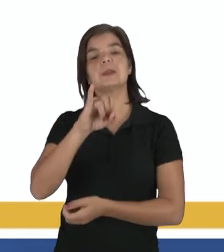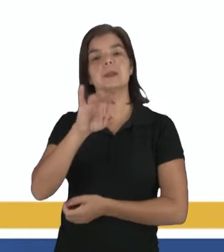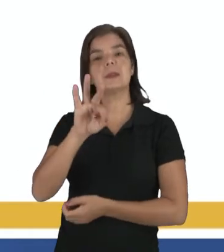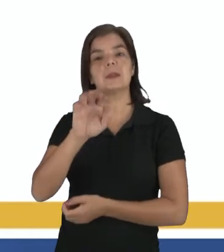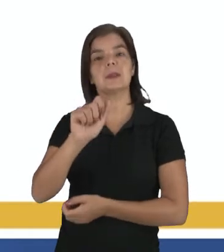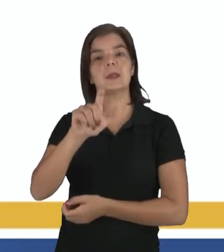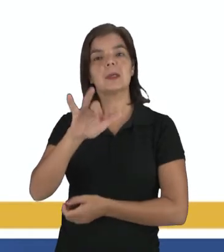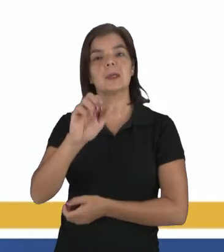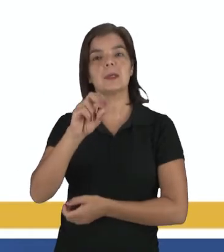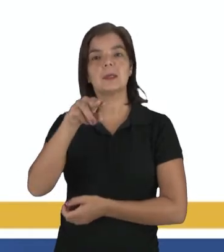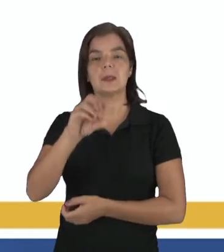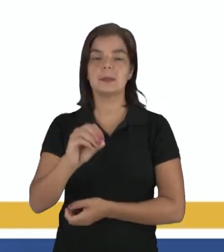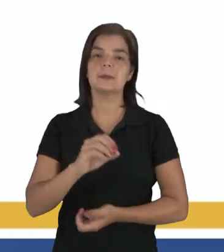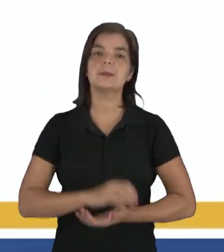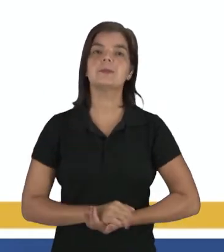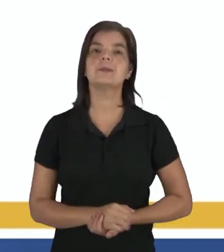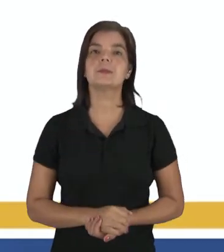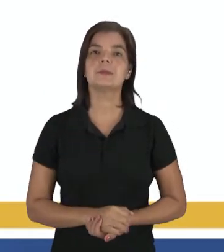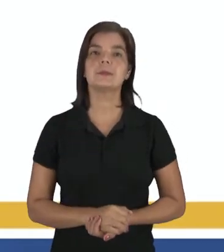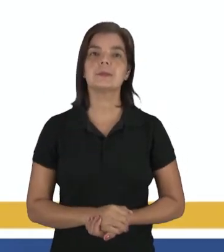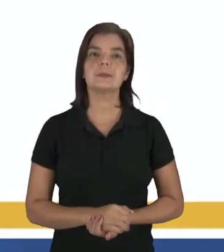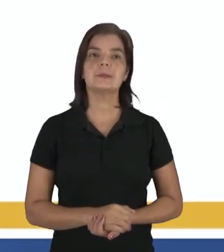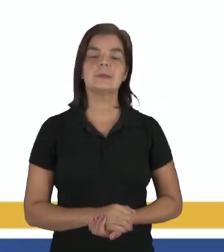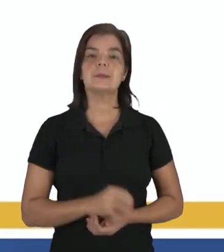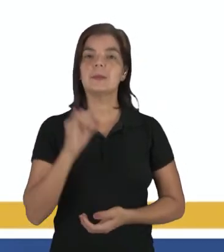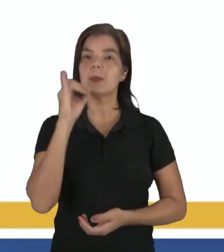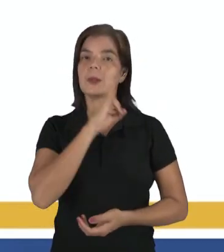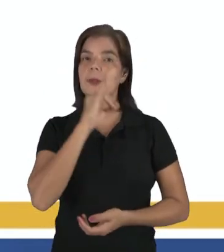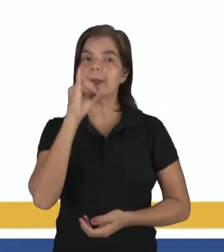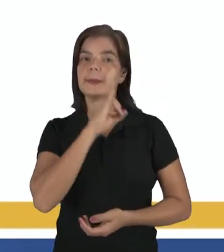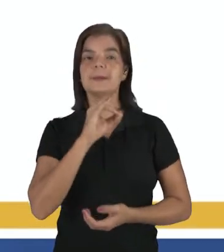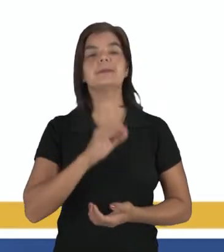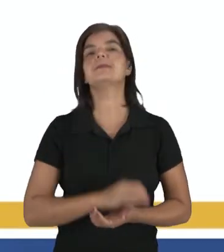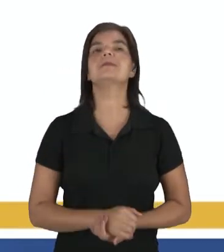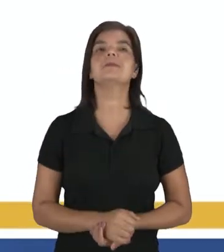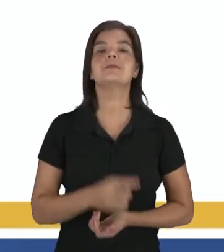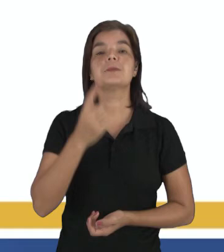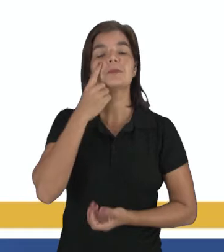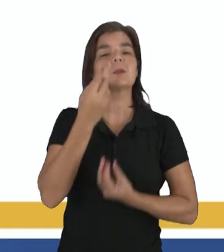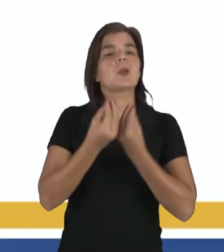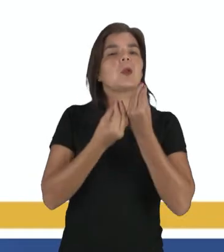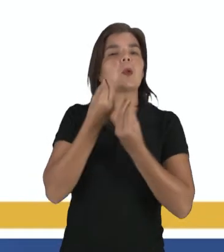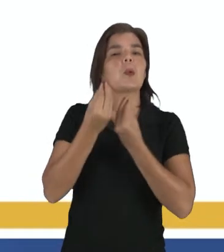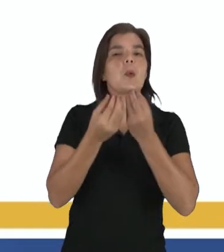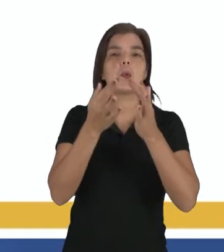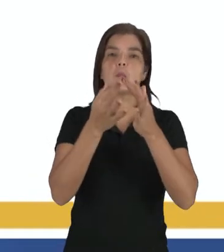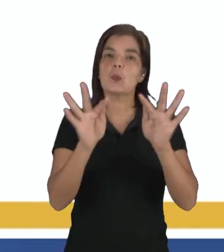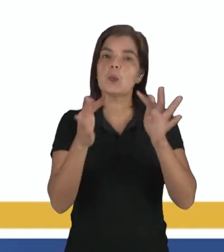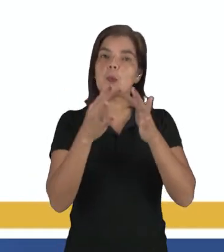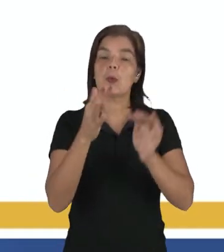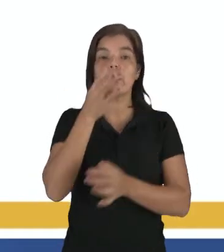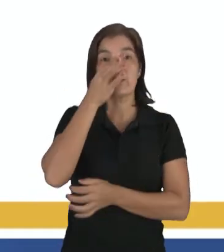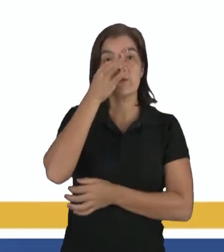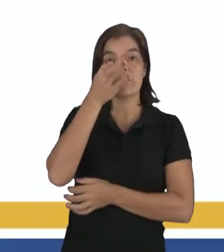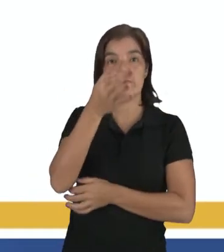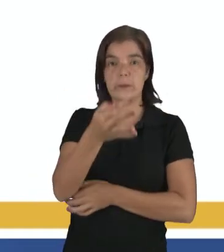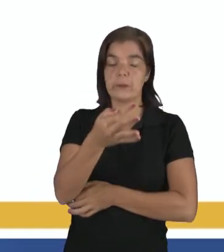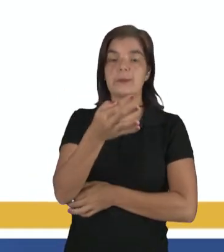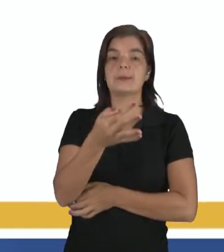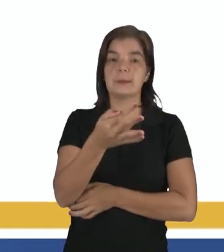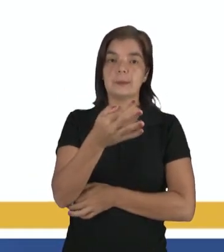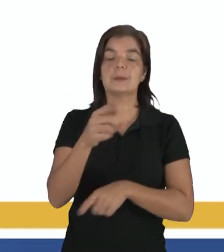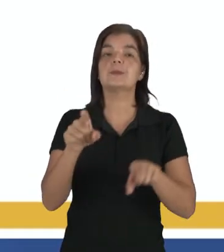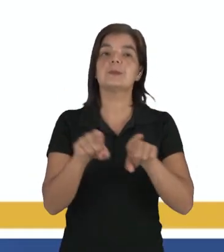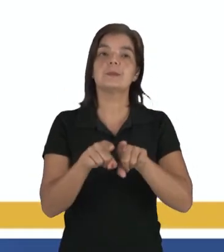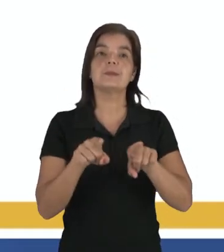pessoal, lembra das regras? Como seguir certinho? Tá fácil, né? Vamos lá, então, ver juntos como que vão ficar essas frases no futuro imediato usando o